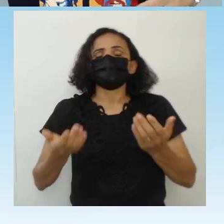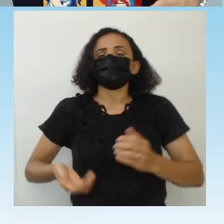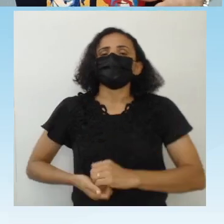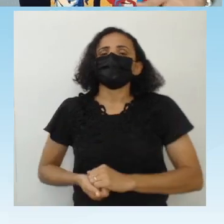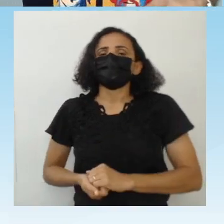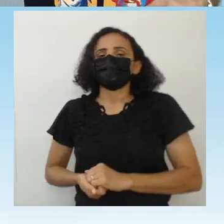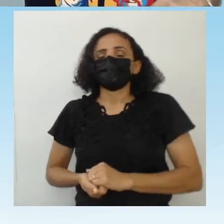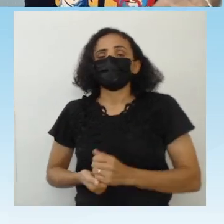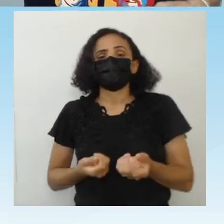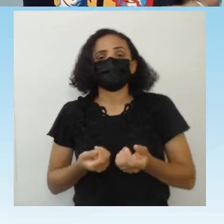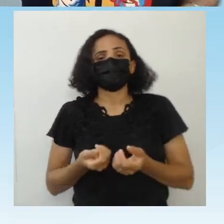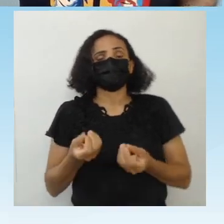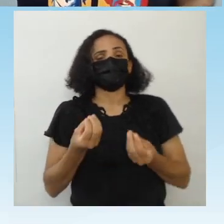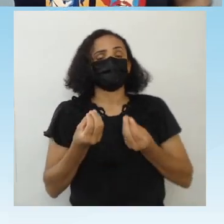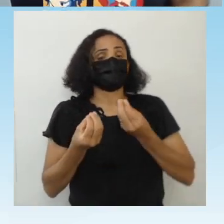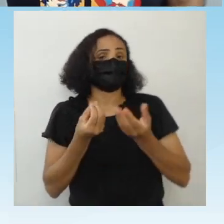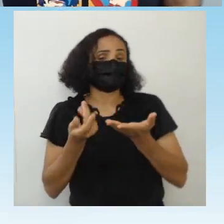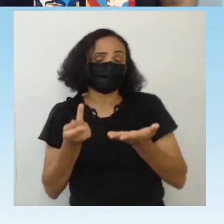Quando eu troco por